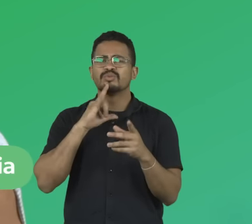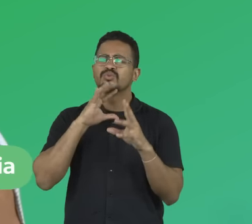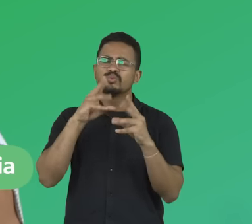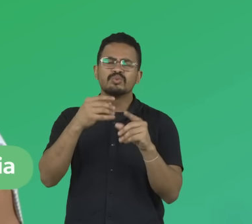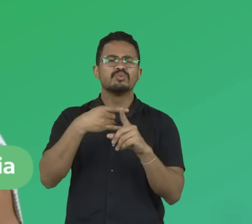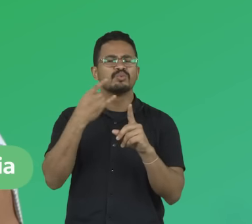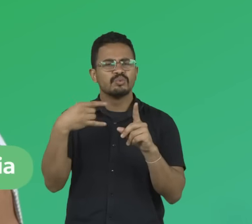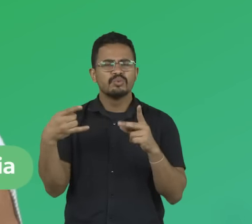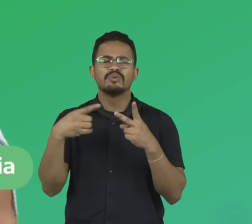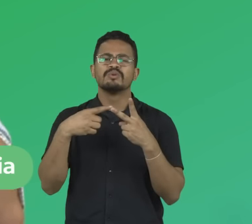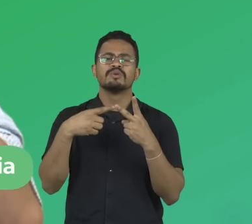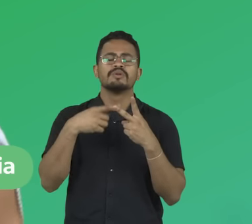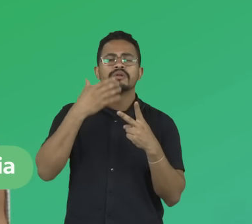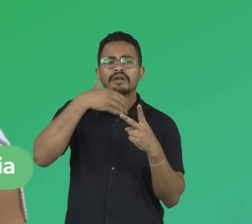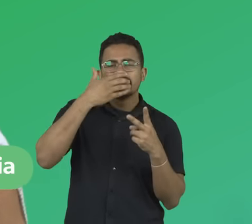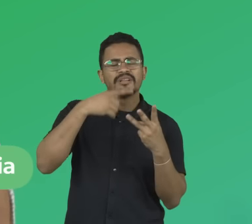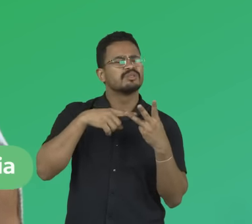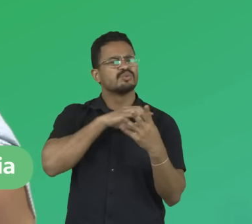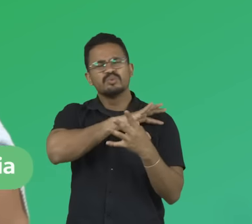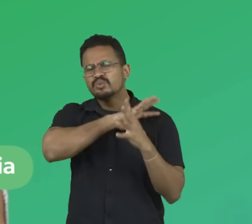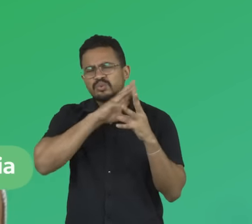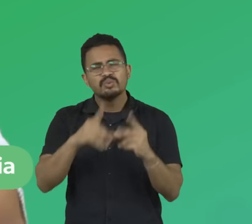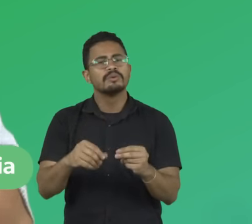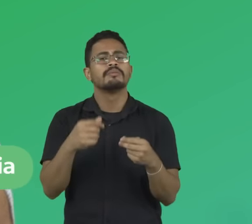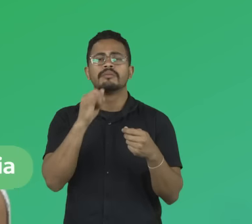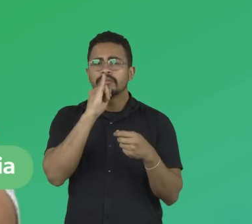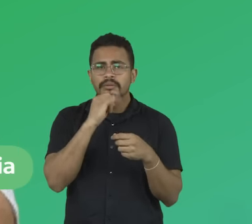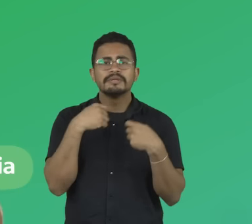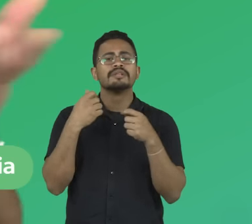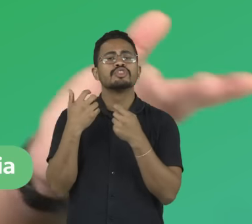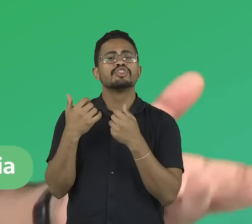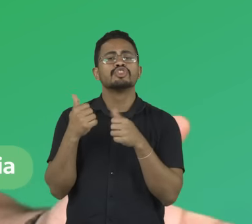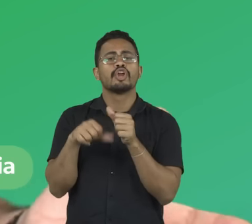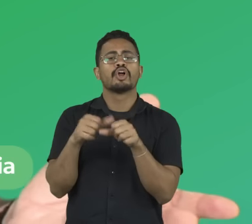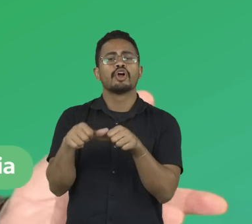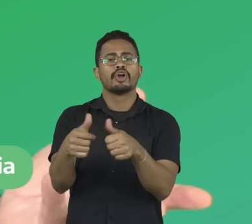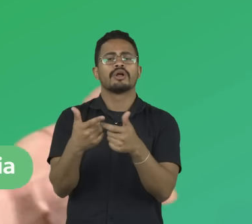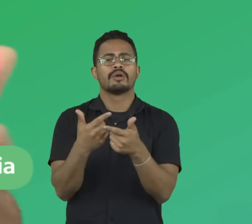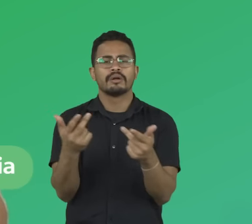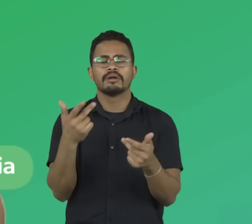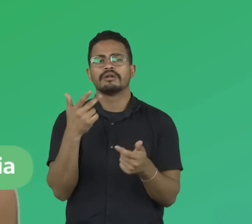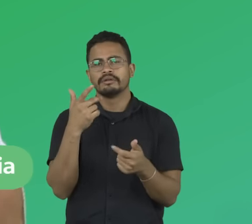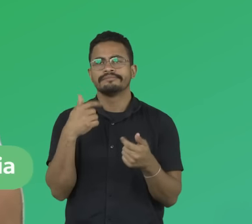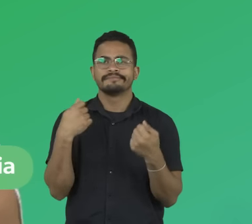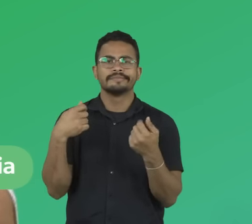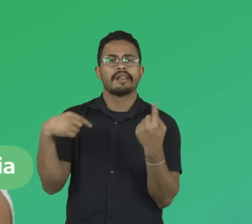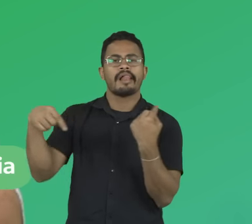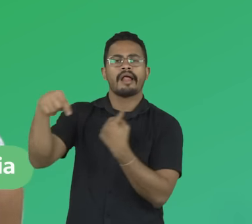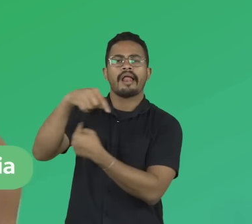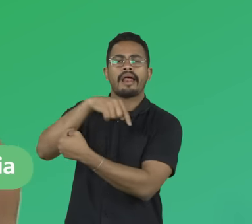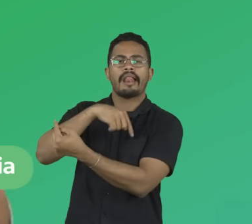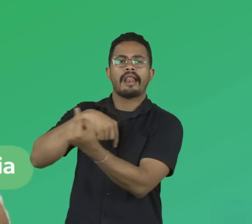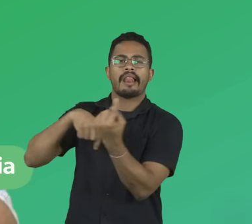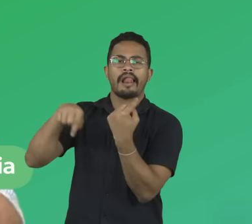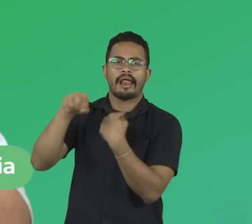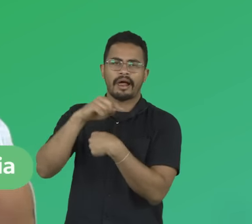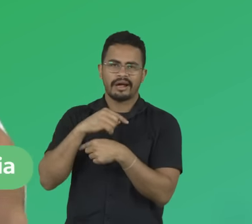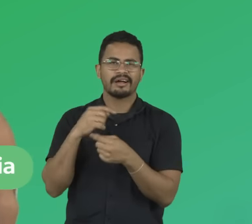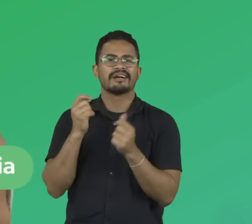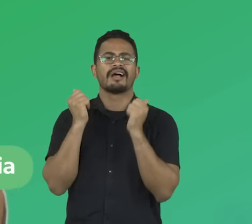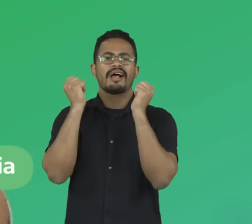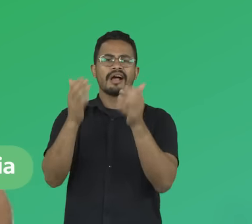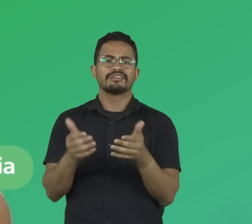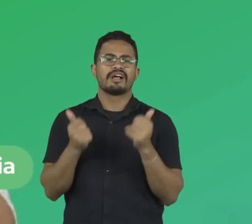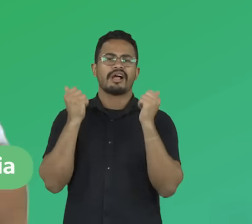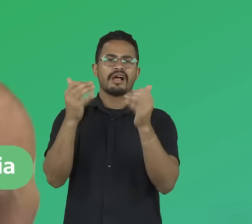isso faz com que você tenha que trocar peças e circular com essas peças com muito mais frequência, fazendo com que você tenha que gastar mais dinheiro